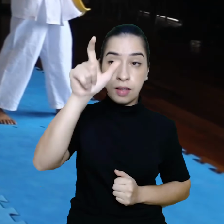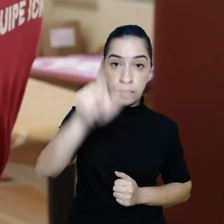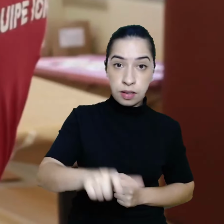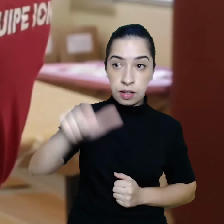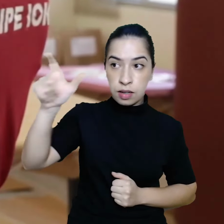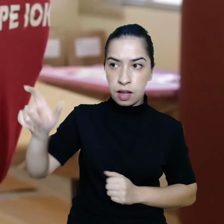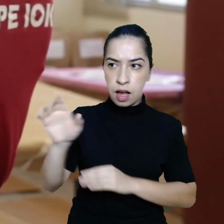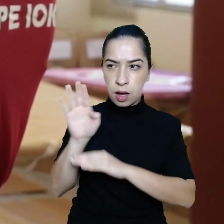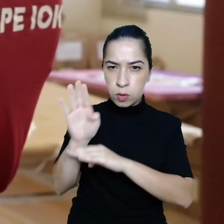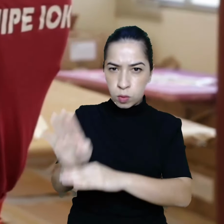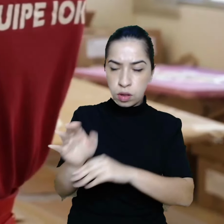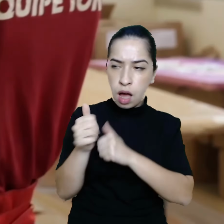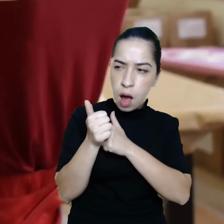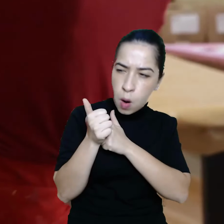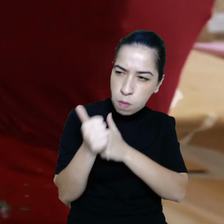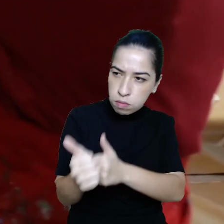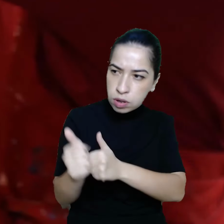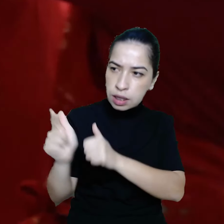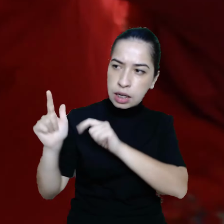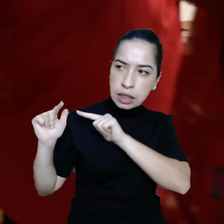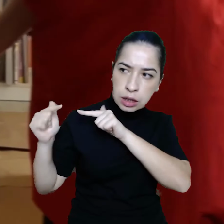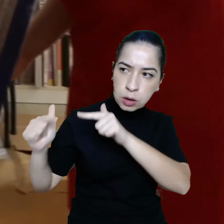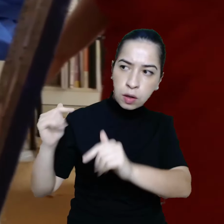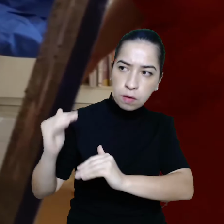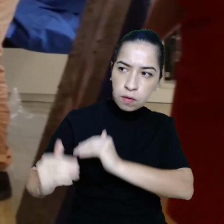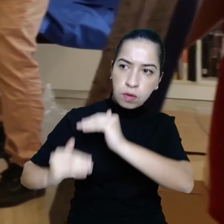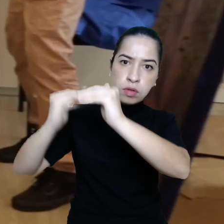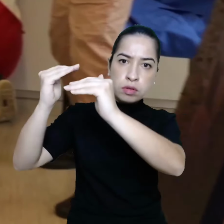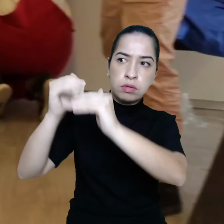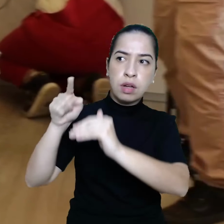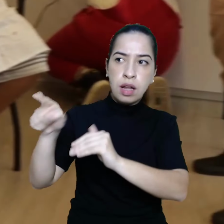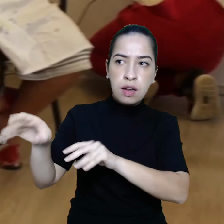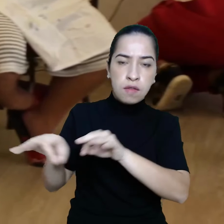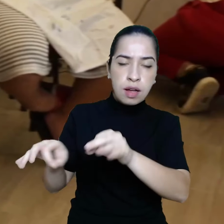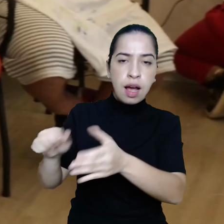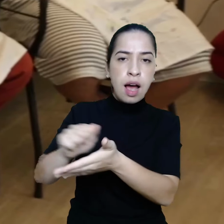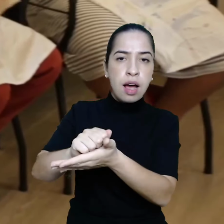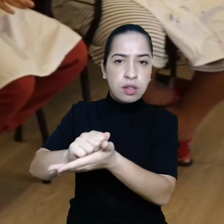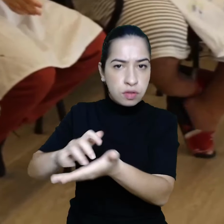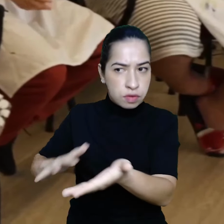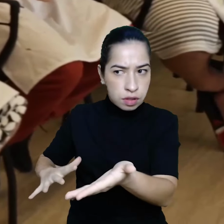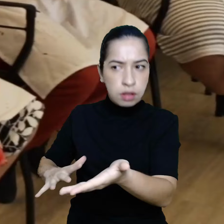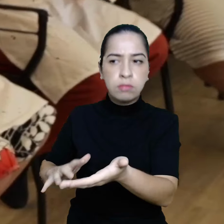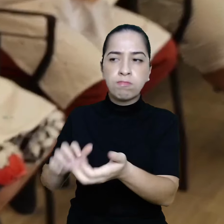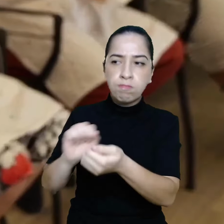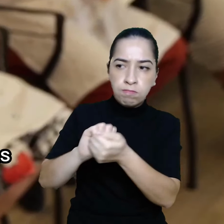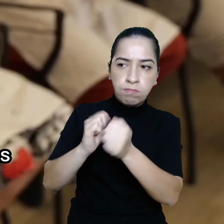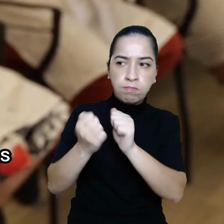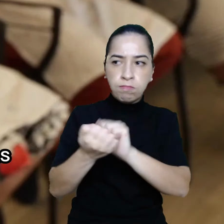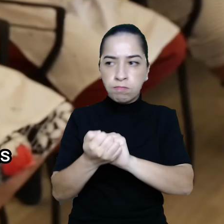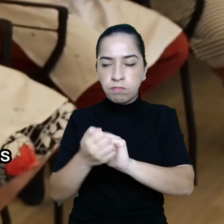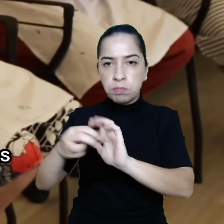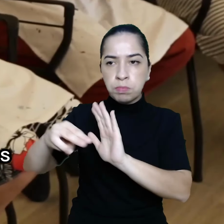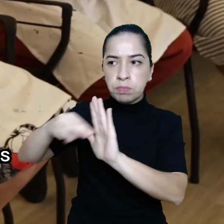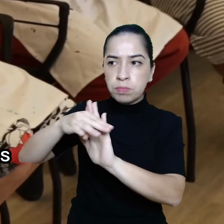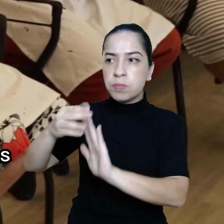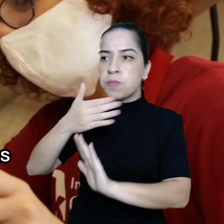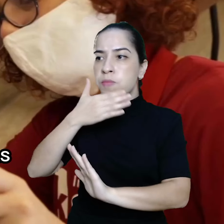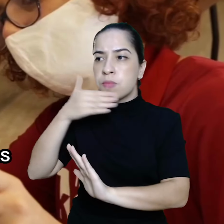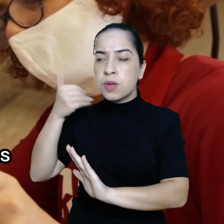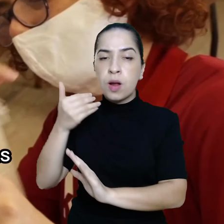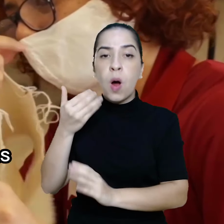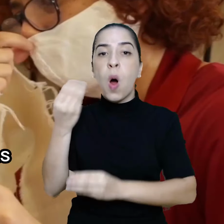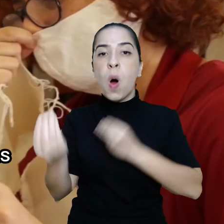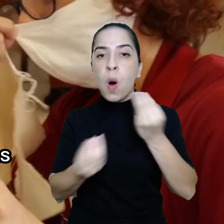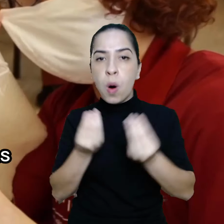O Instituto também acompanha a trajetória dos beneficiários e a sua evolução durante a realização das atividades, adaptando e melhorando